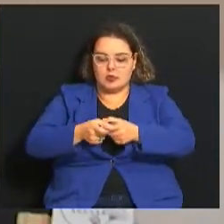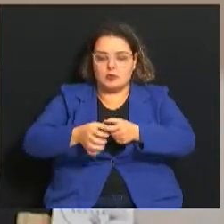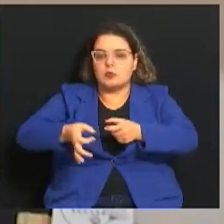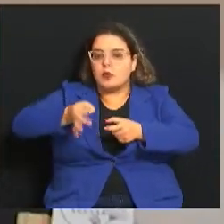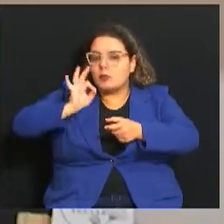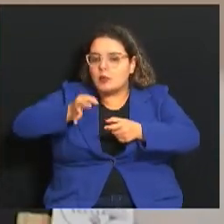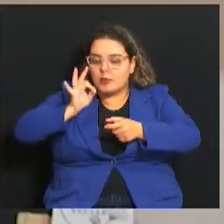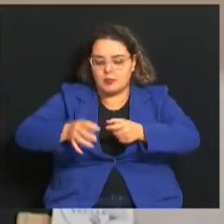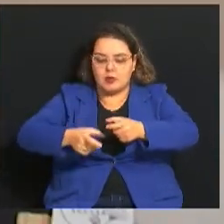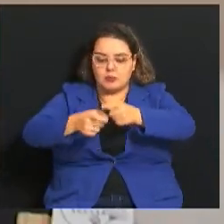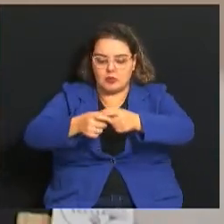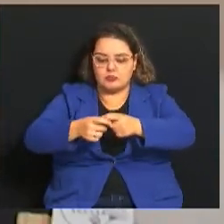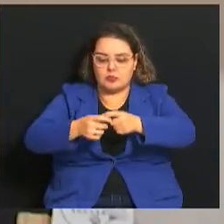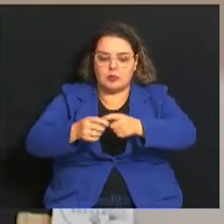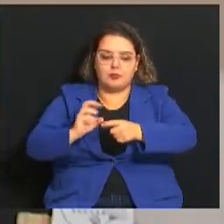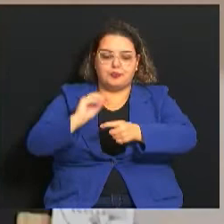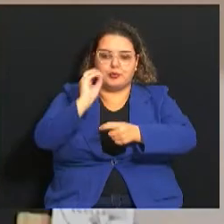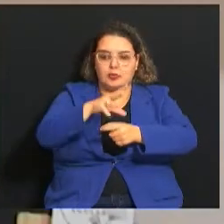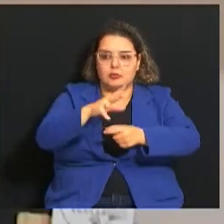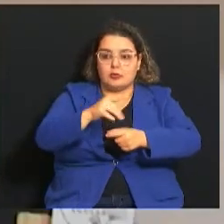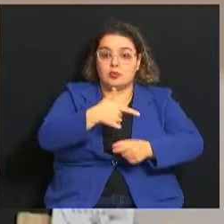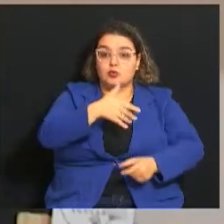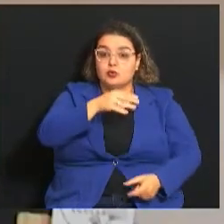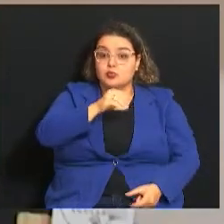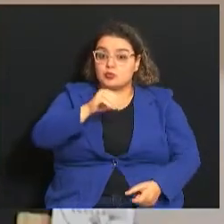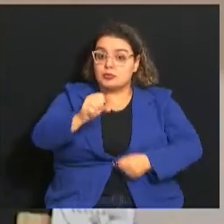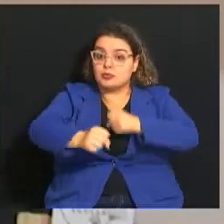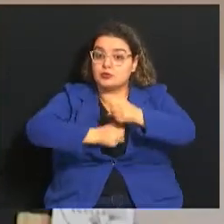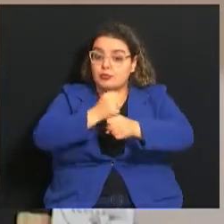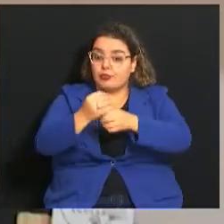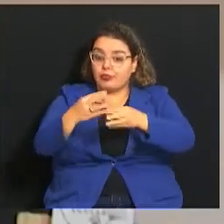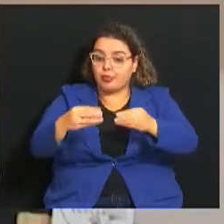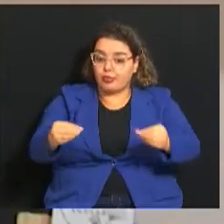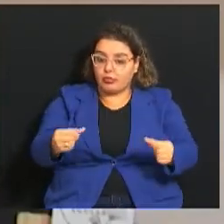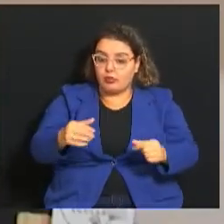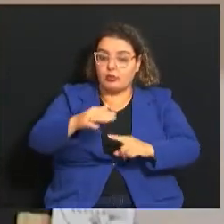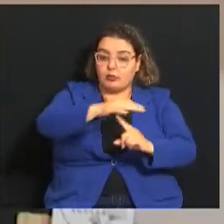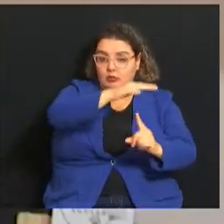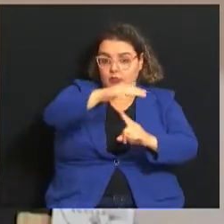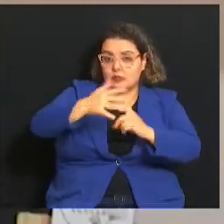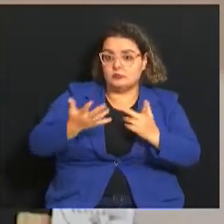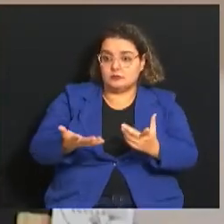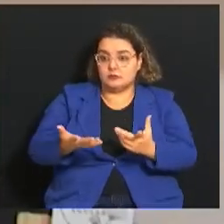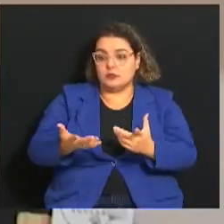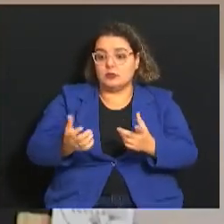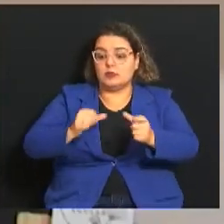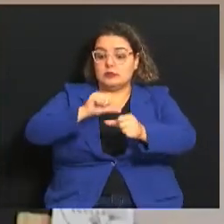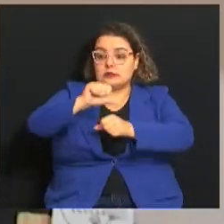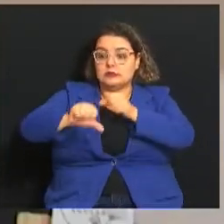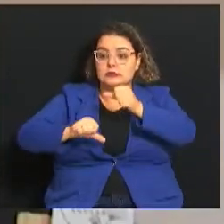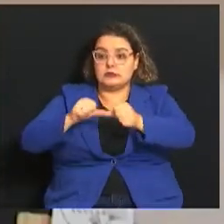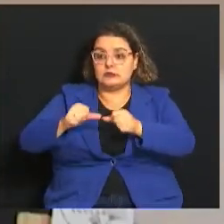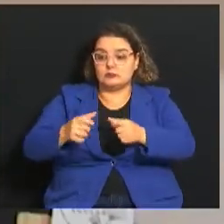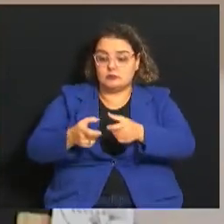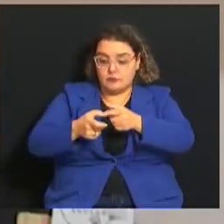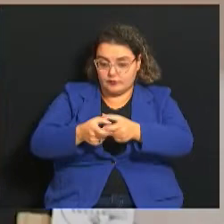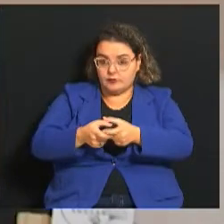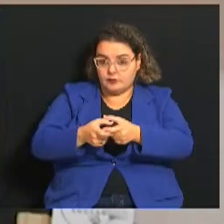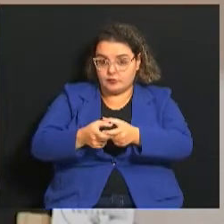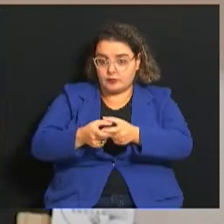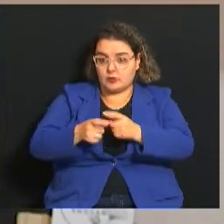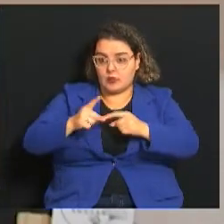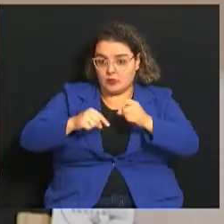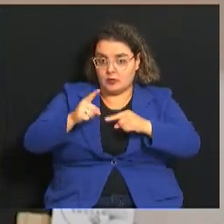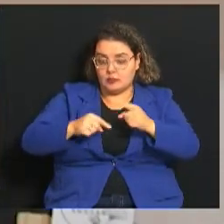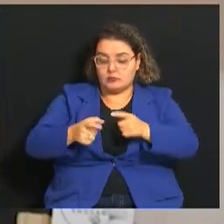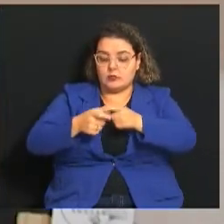fora, que dura até 200 anos, né, para se decompor, se for jogada na natureza, e eu consigo transformar esse resíduo em uma peça que a